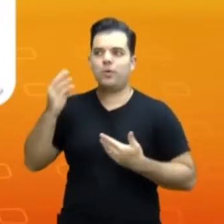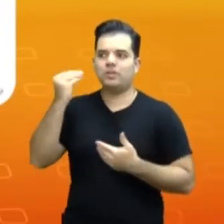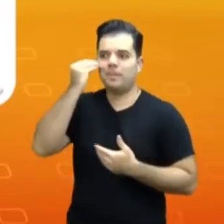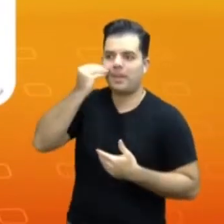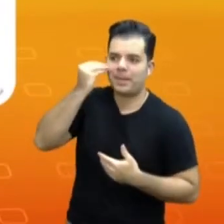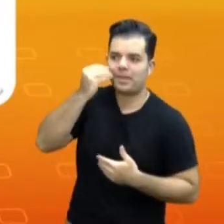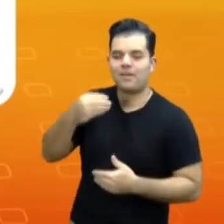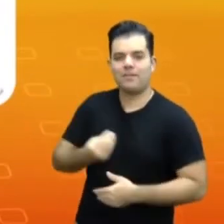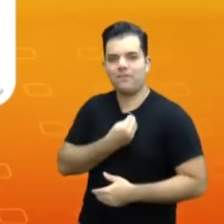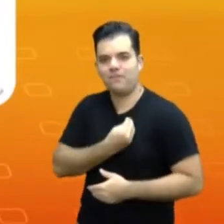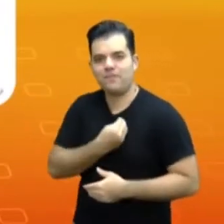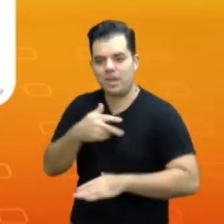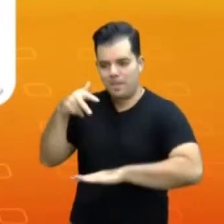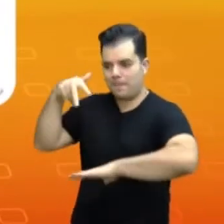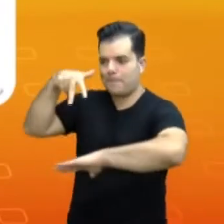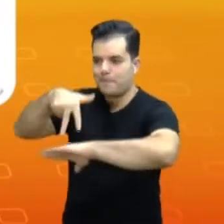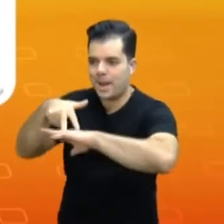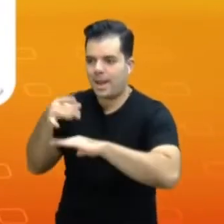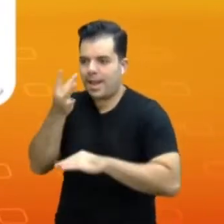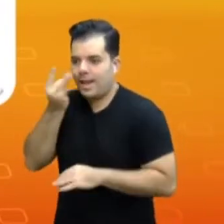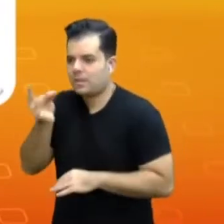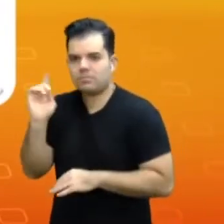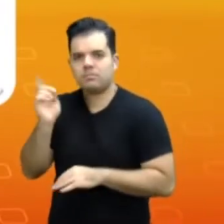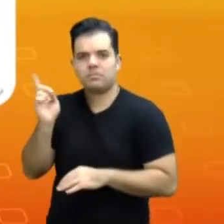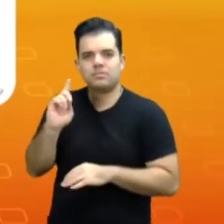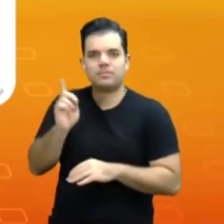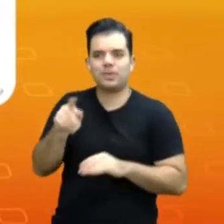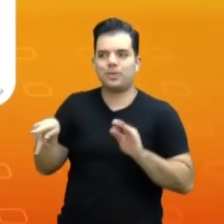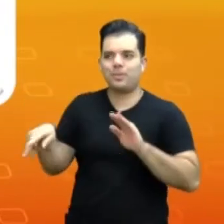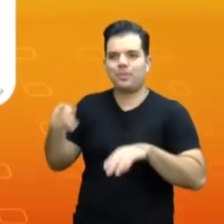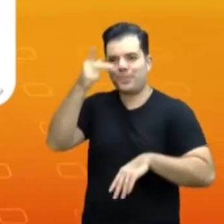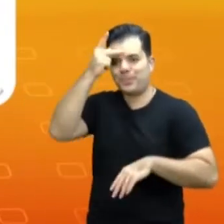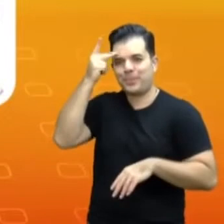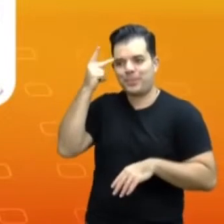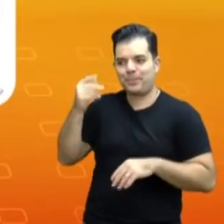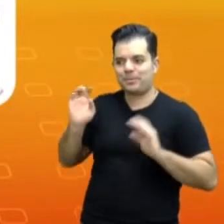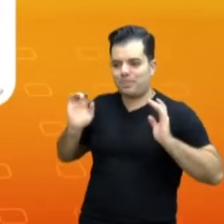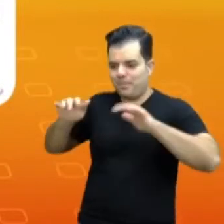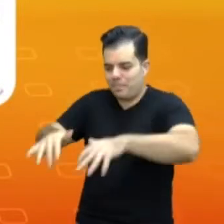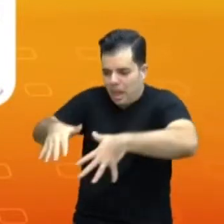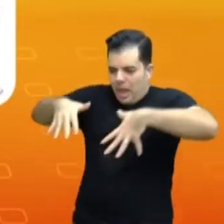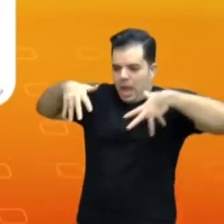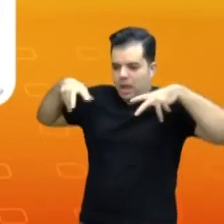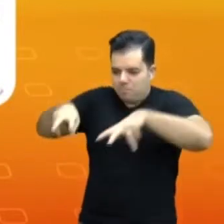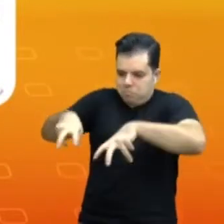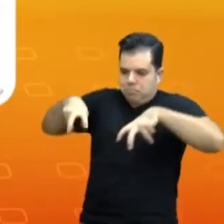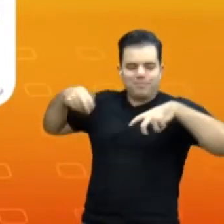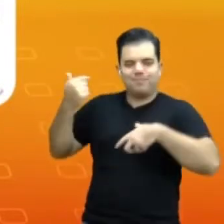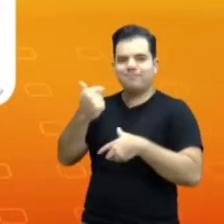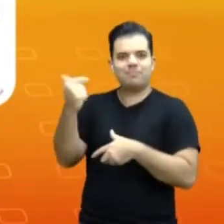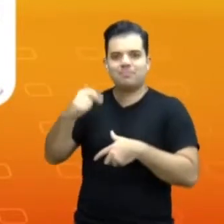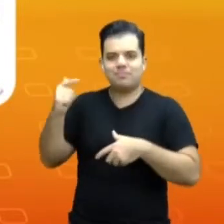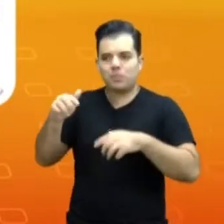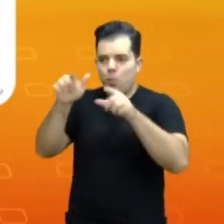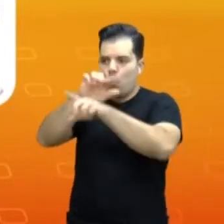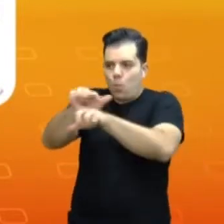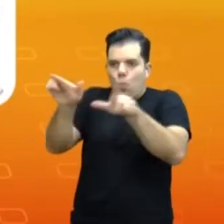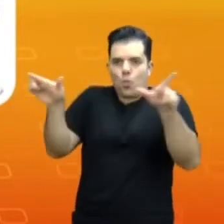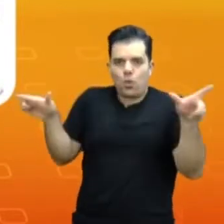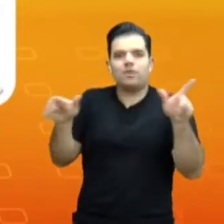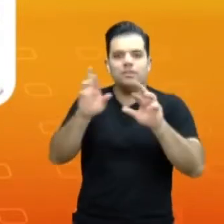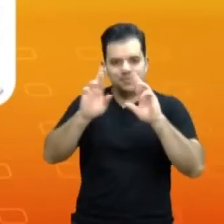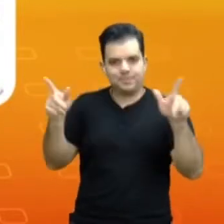experienciando as Olimpíadas fisicamente ali, porque não tinha audiência. Então, as pessoas...